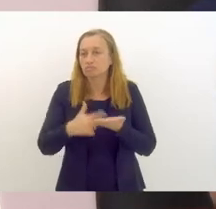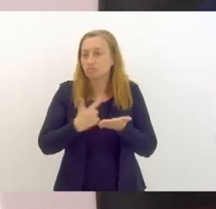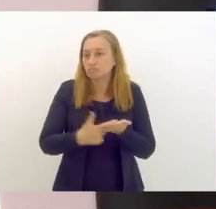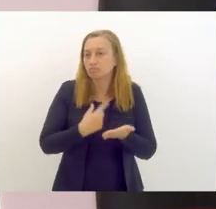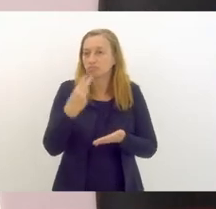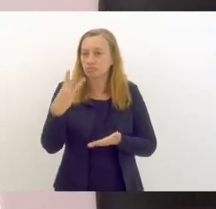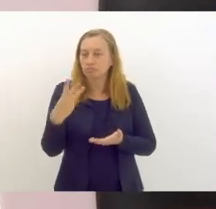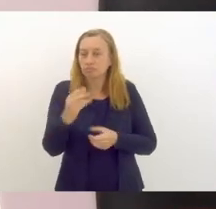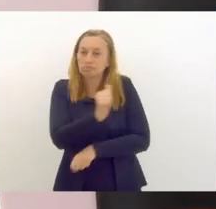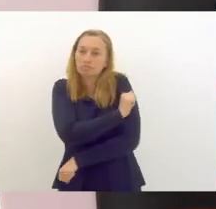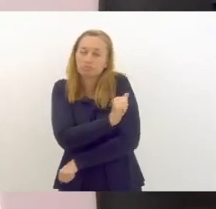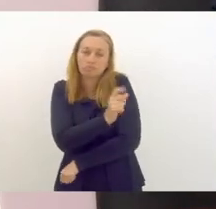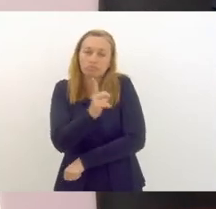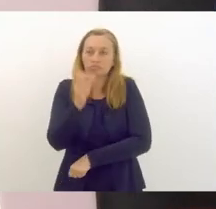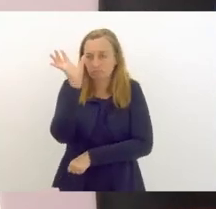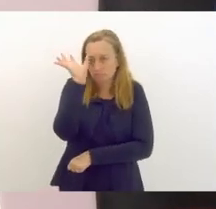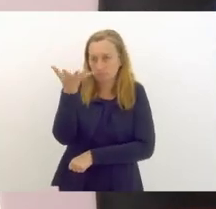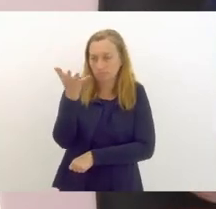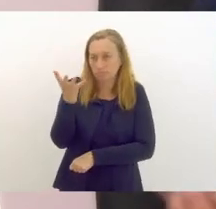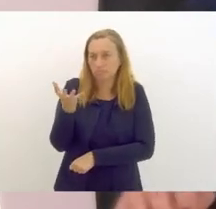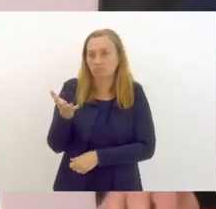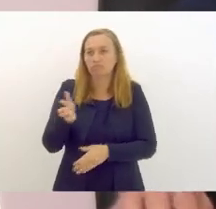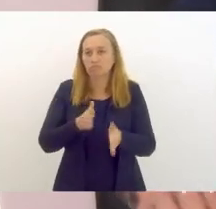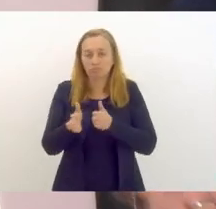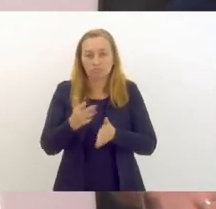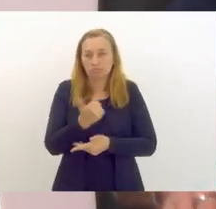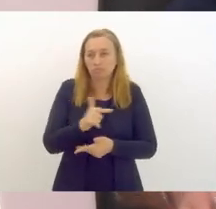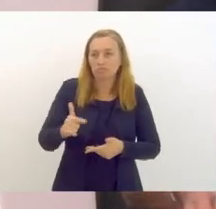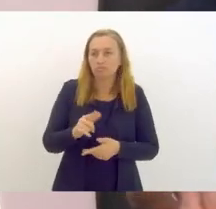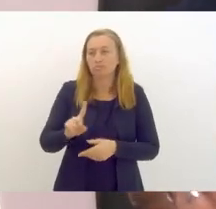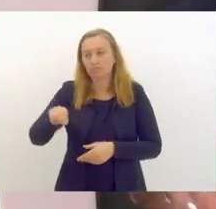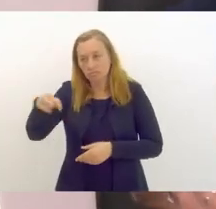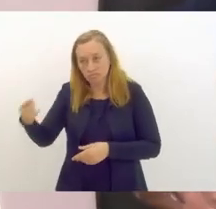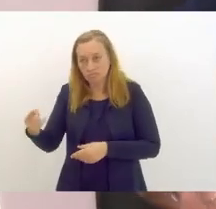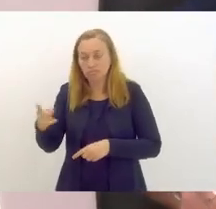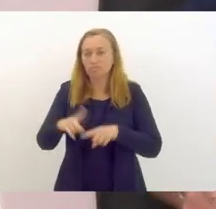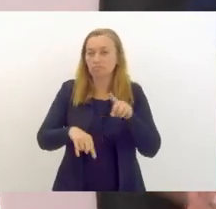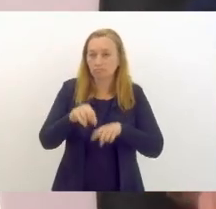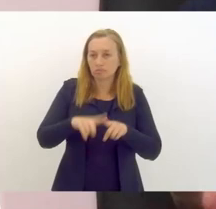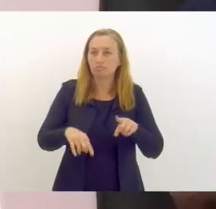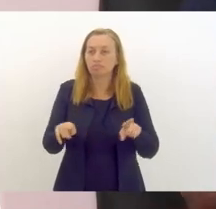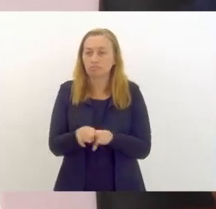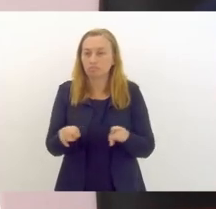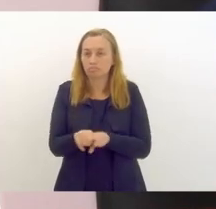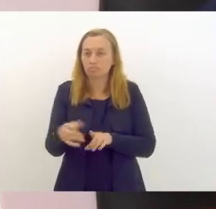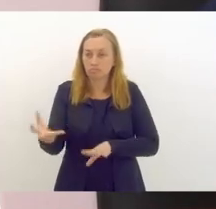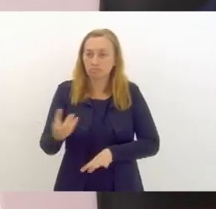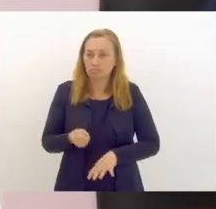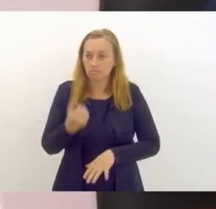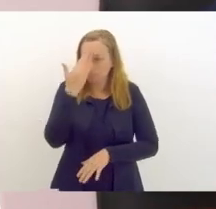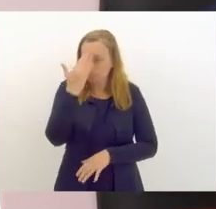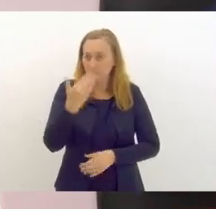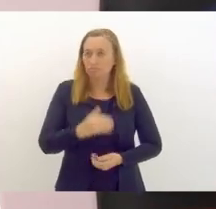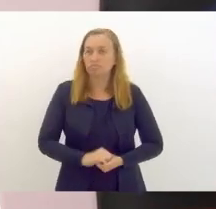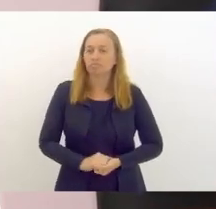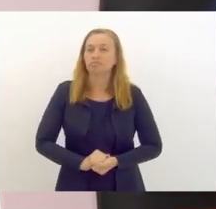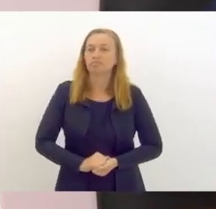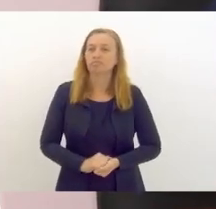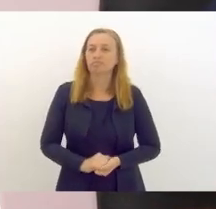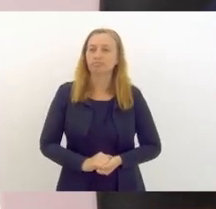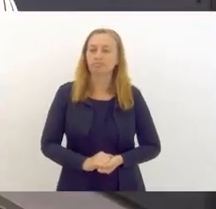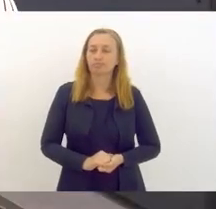3 alunos, não resolve, não garante o acesso. Então, a mesma coisa para essas outras ferramentas que a gente recebe. Obrigada.